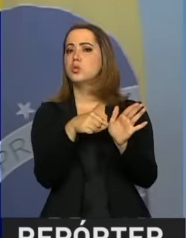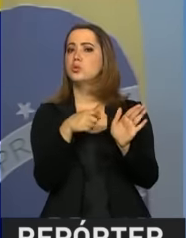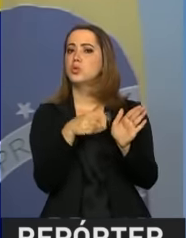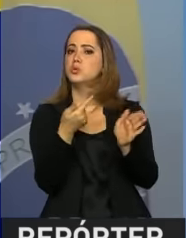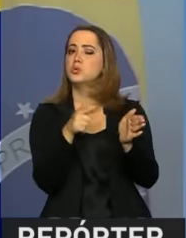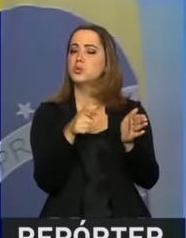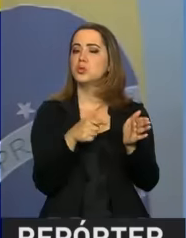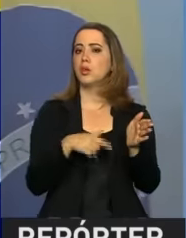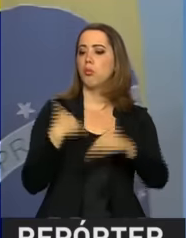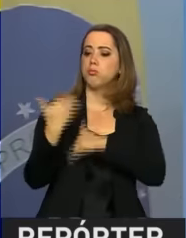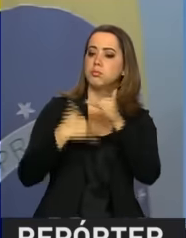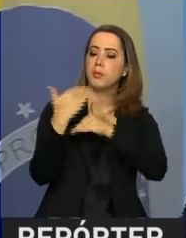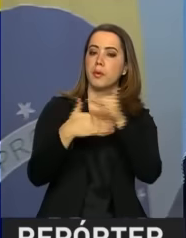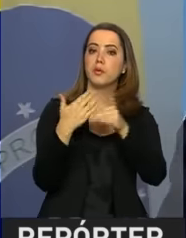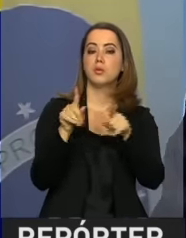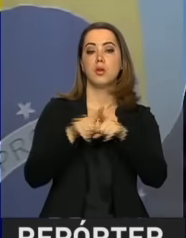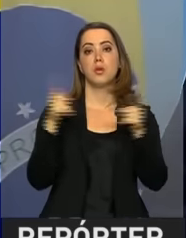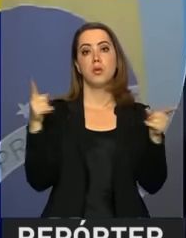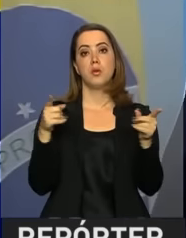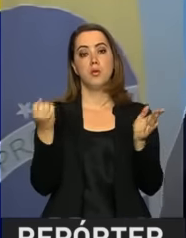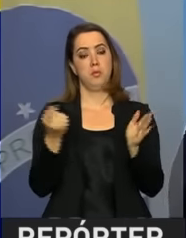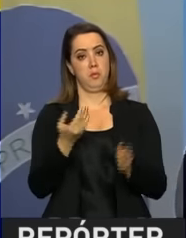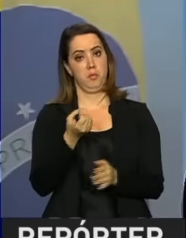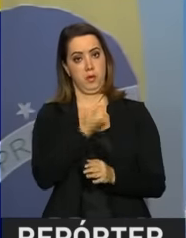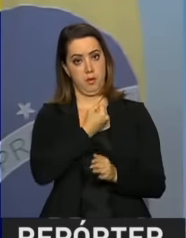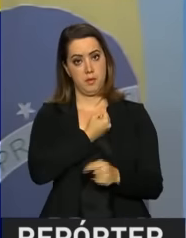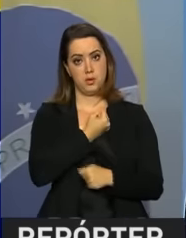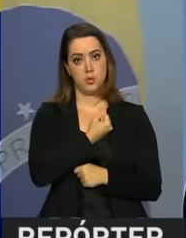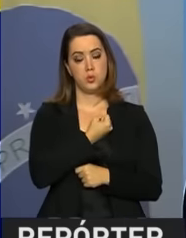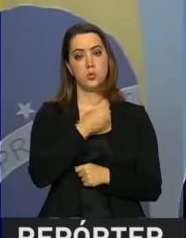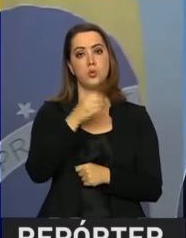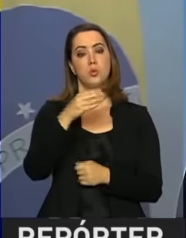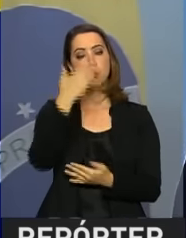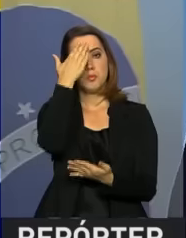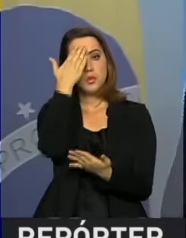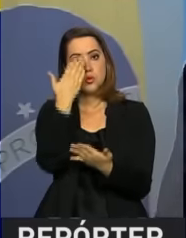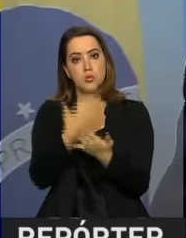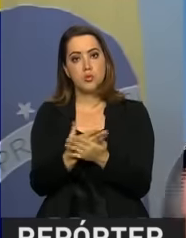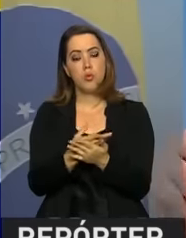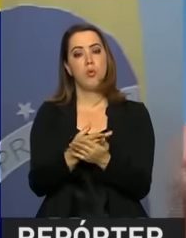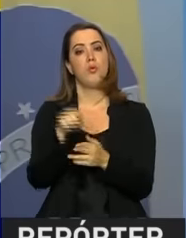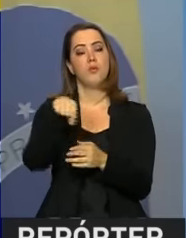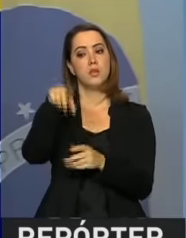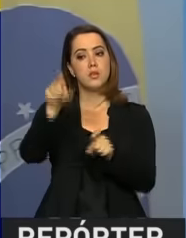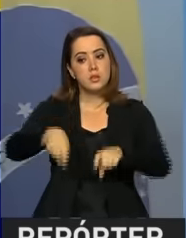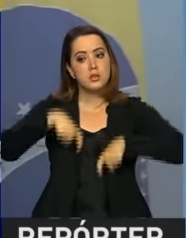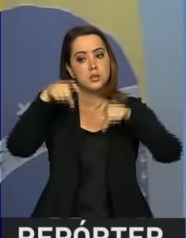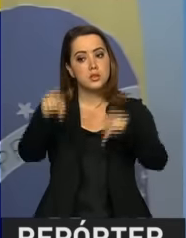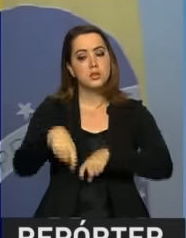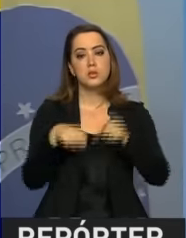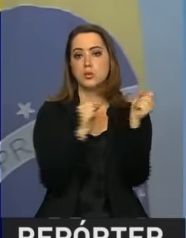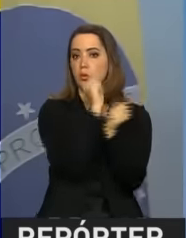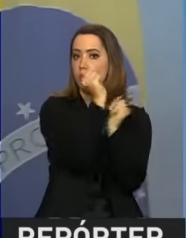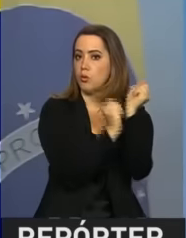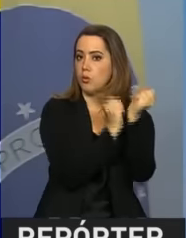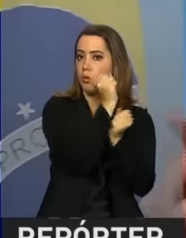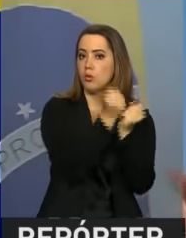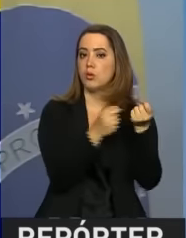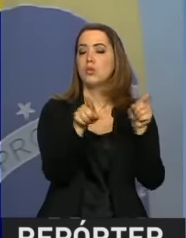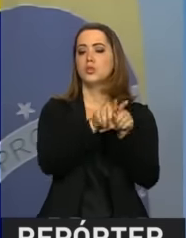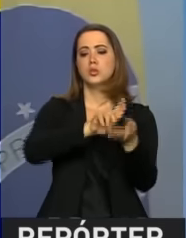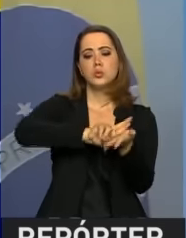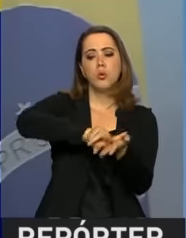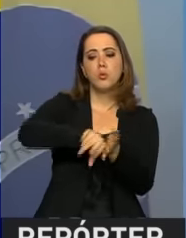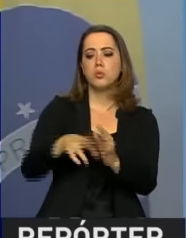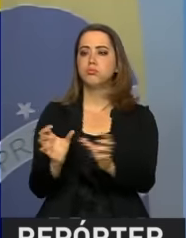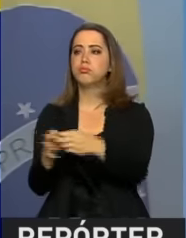porque não podemos nos enganar com isso, mas os indicadores de confiança, tanto no agronegócio como na indústria, nos mais variados